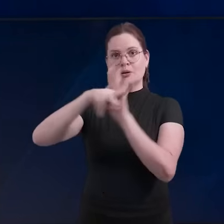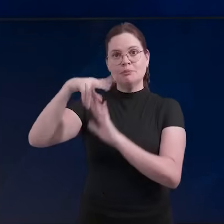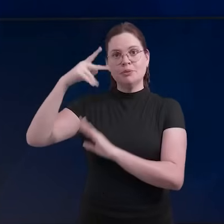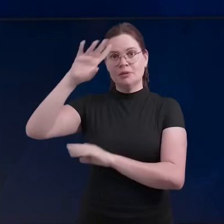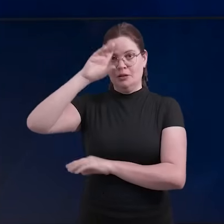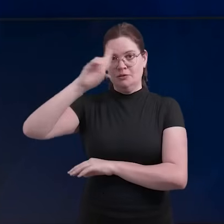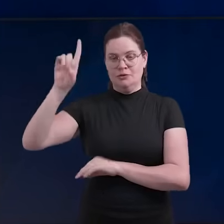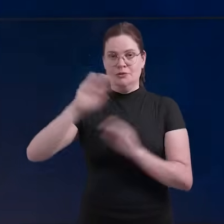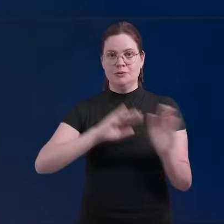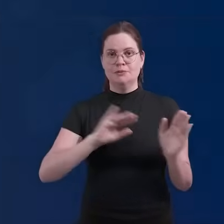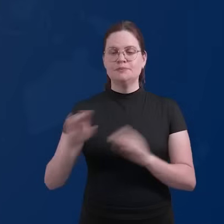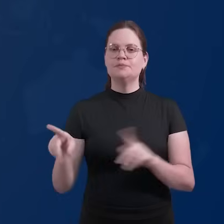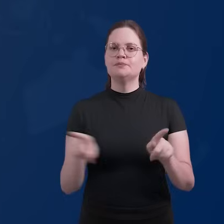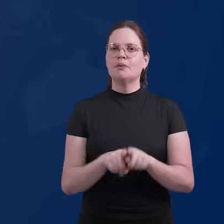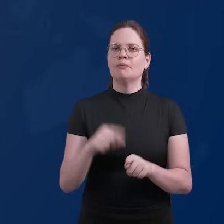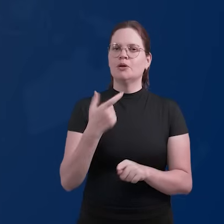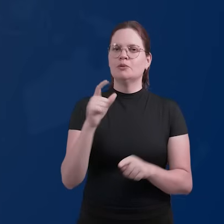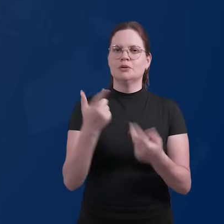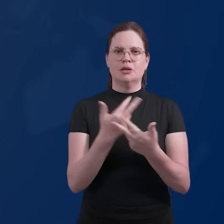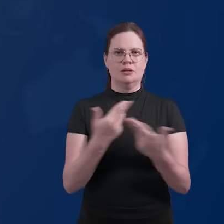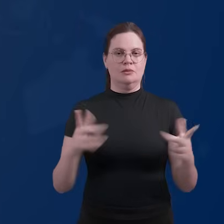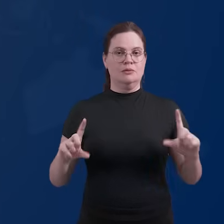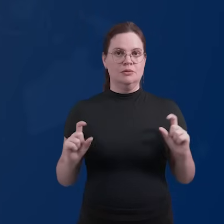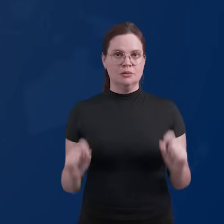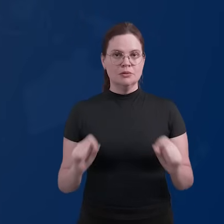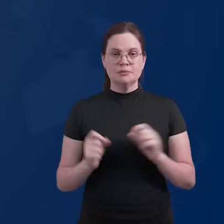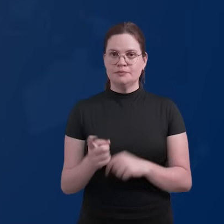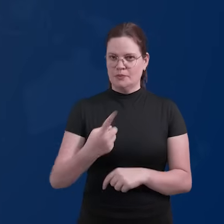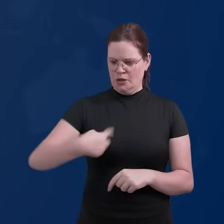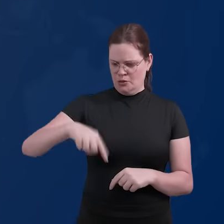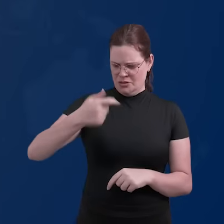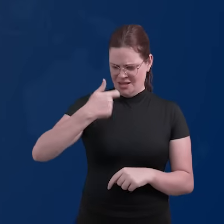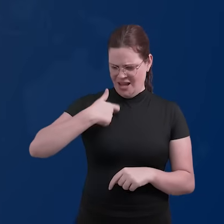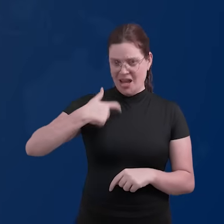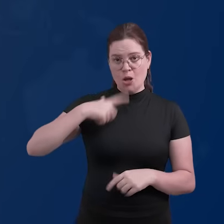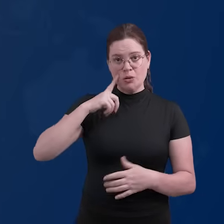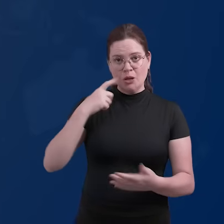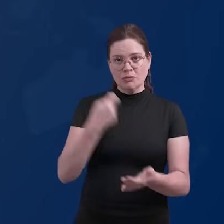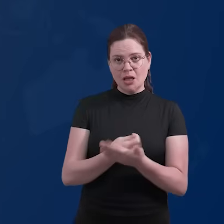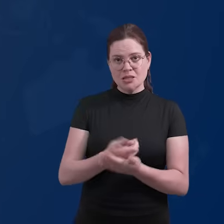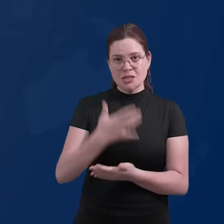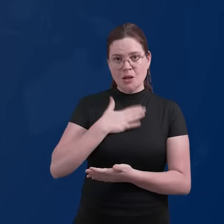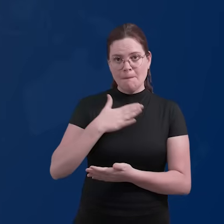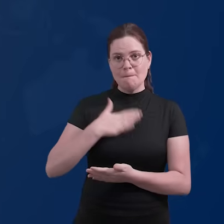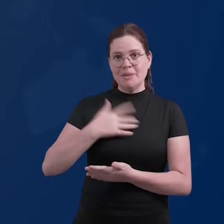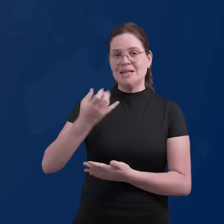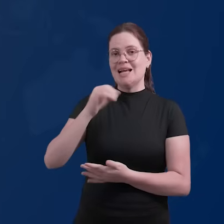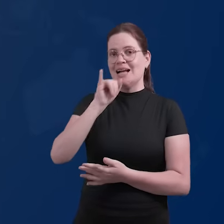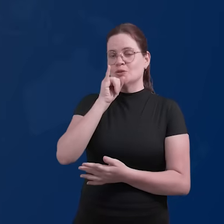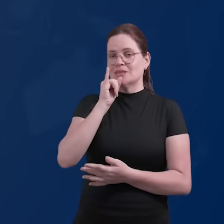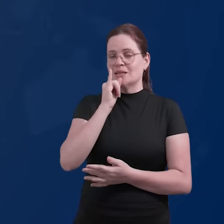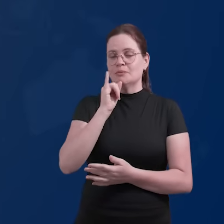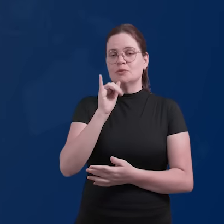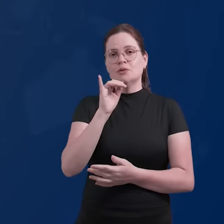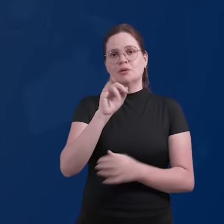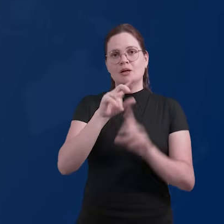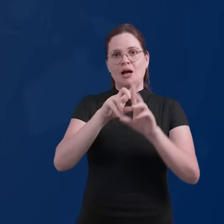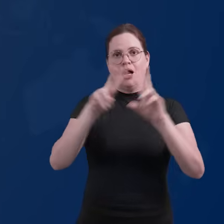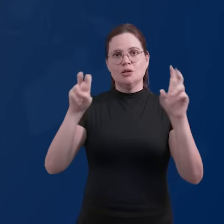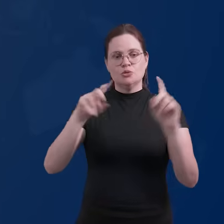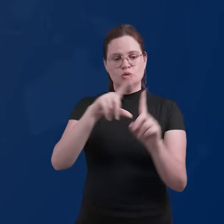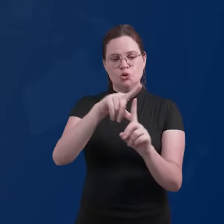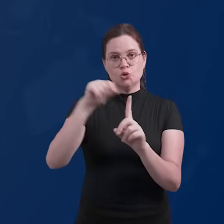Em segundo lugar, outro aspecto também, é que o homem não tem participação nesse ato da salvação. Então,